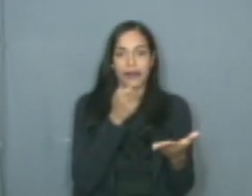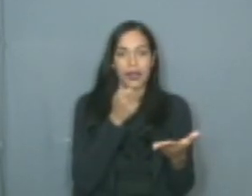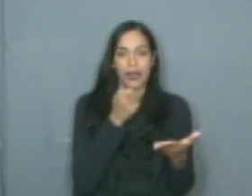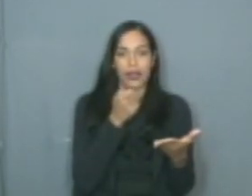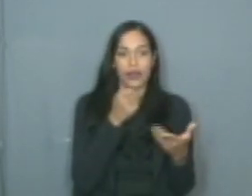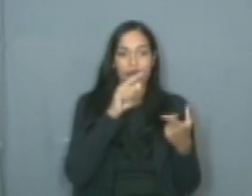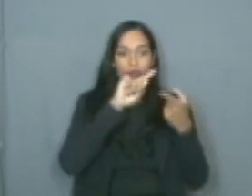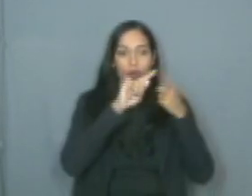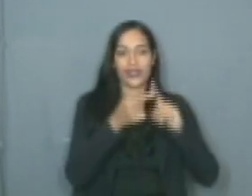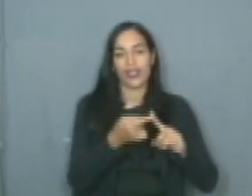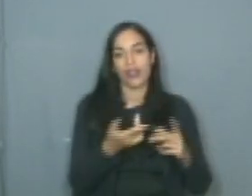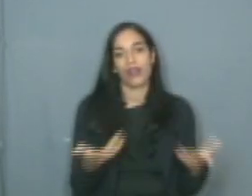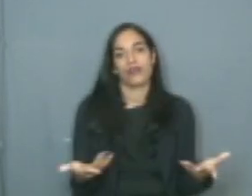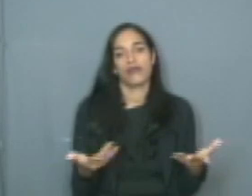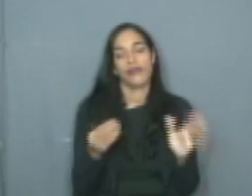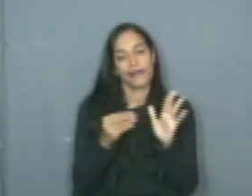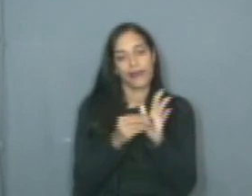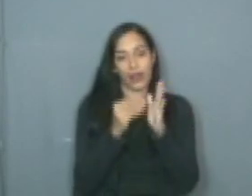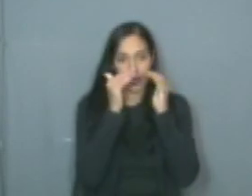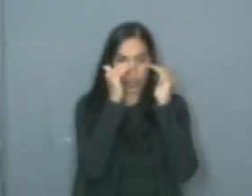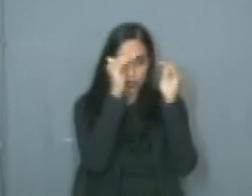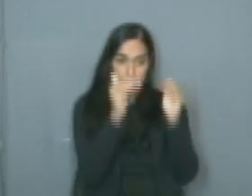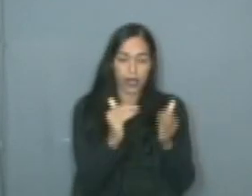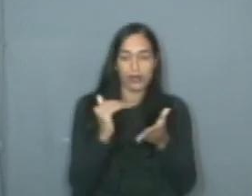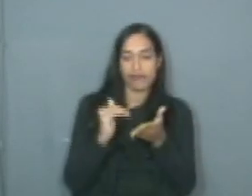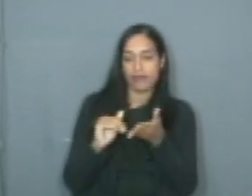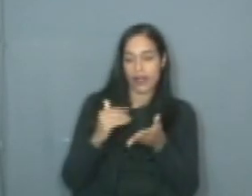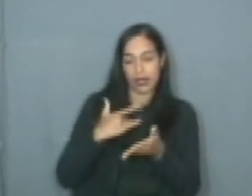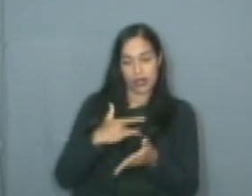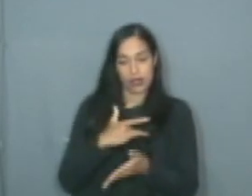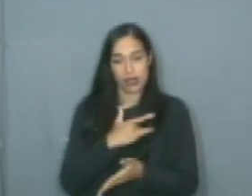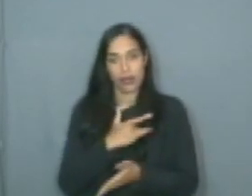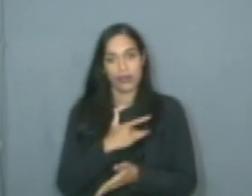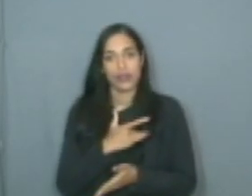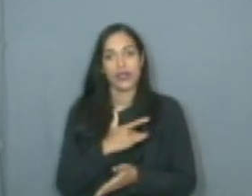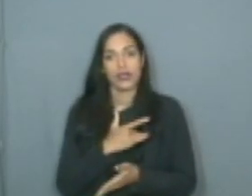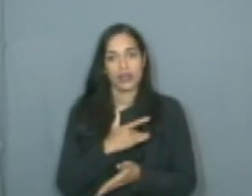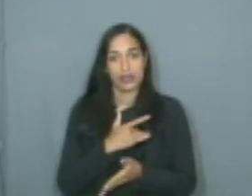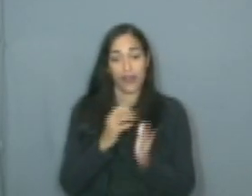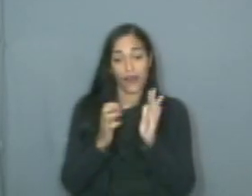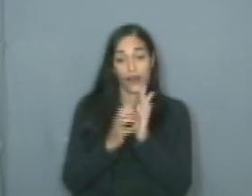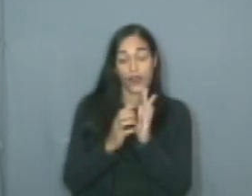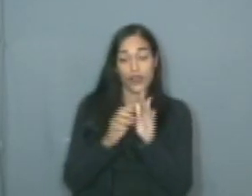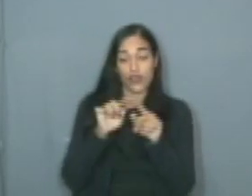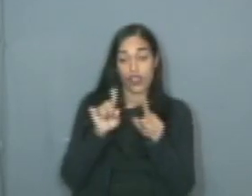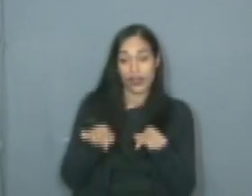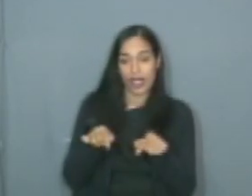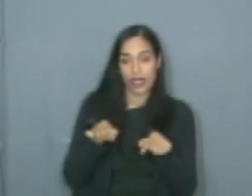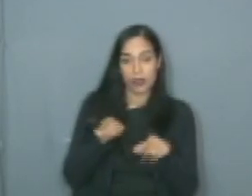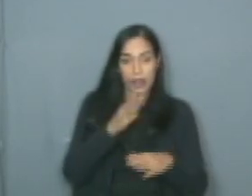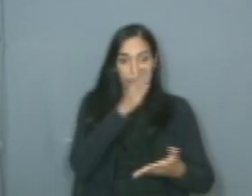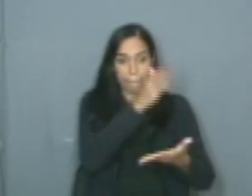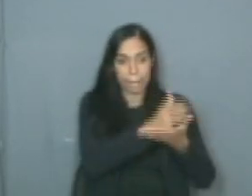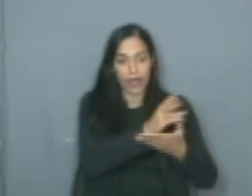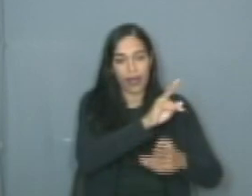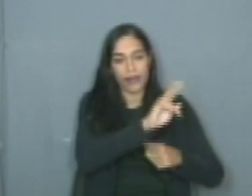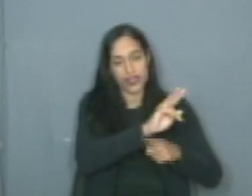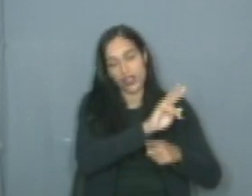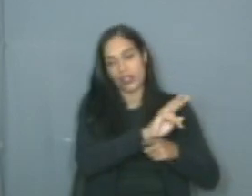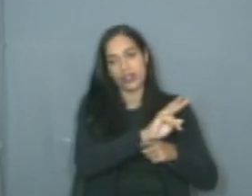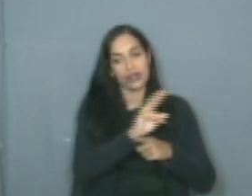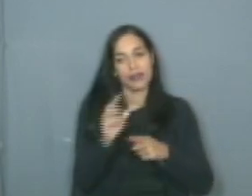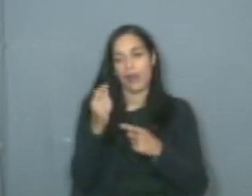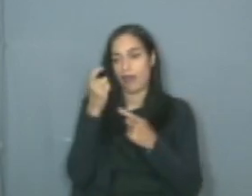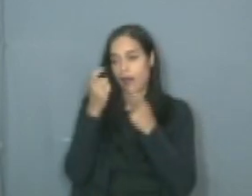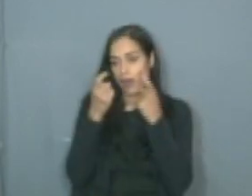da Secretaria de Saúde do Recife. Preocupação em mandar funcionário para tentar barrar a fiscalização tem. Preocupação em resolver